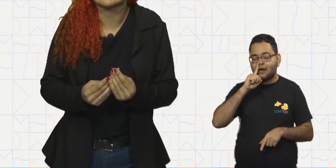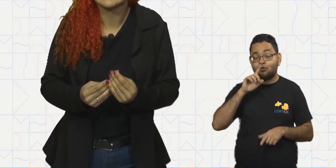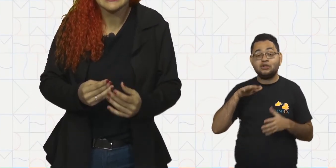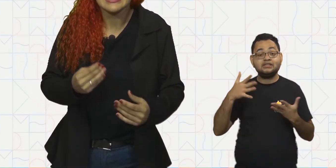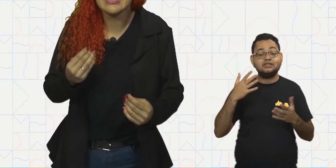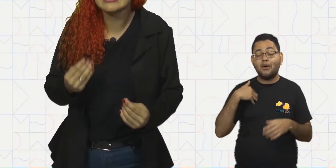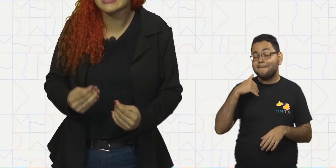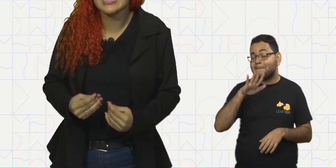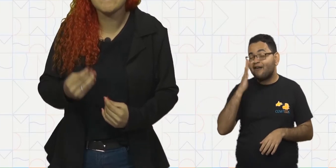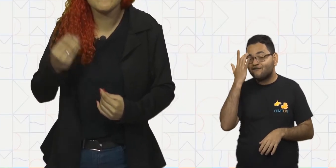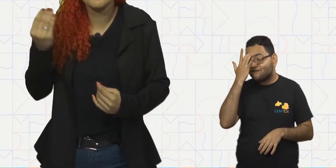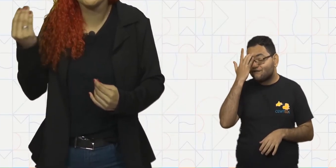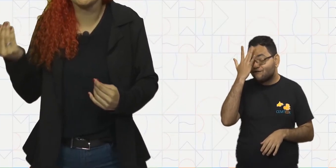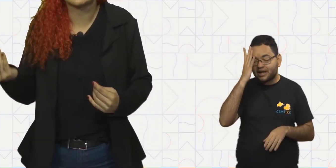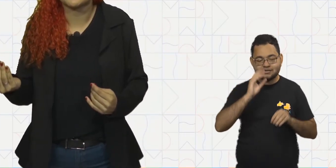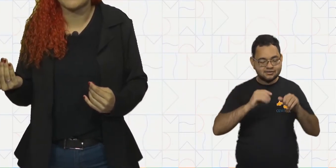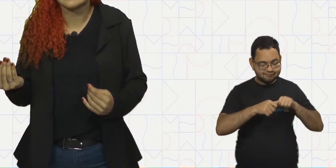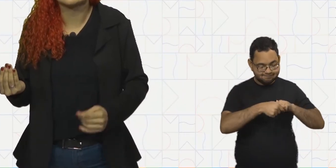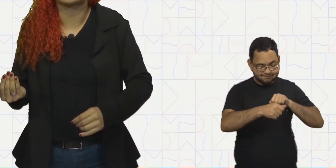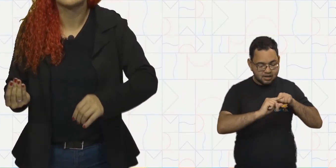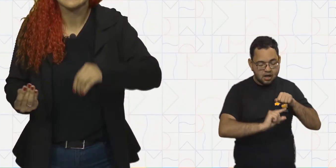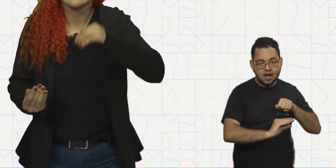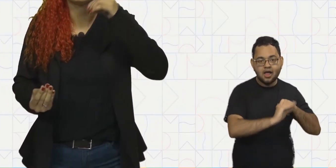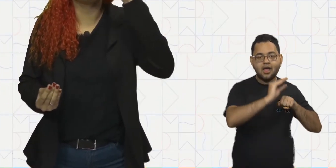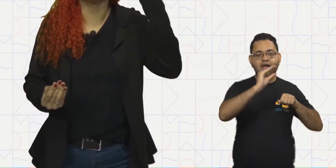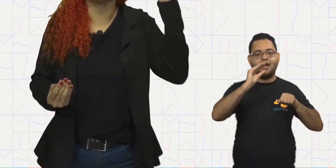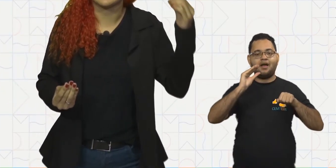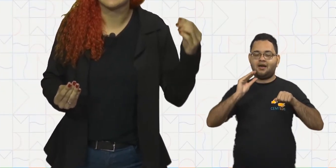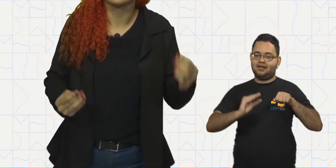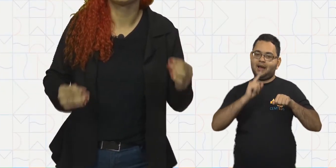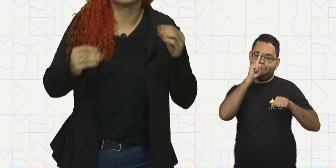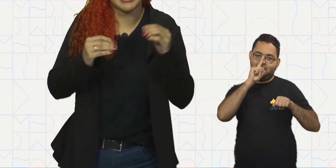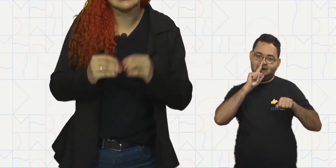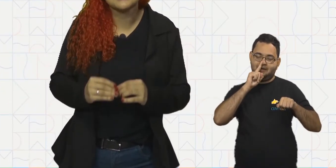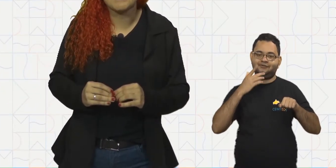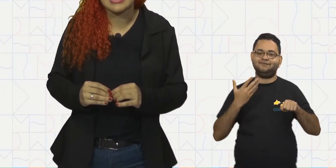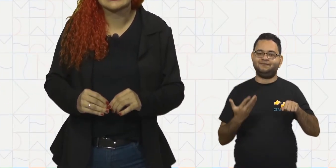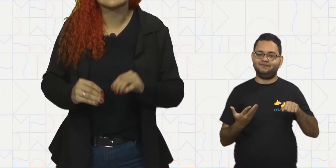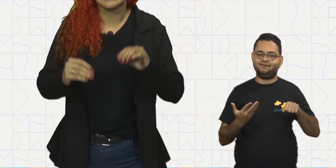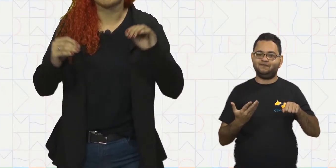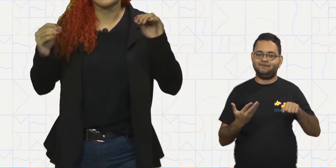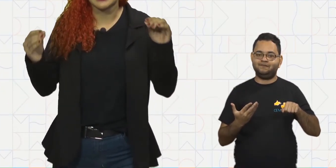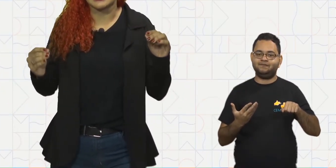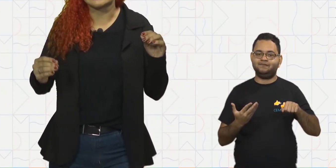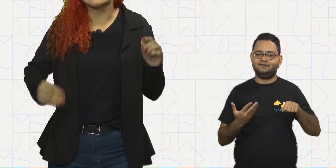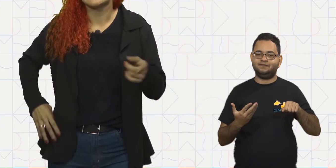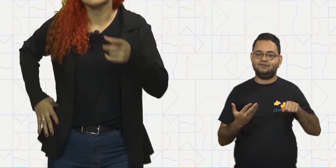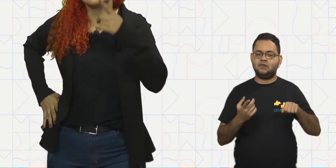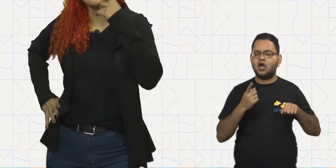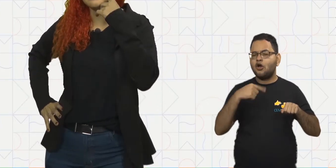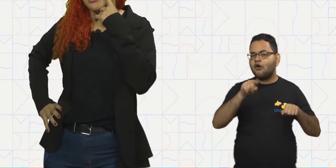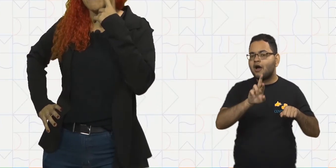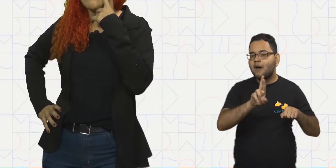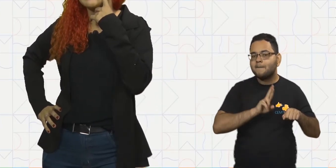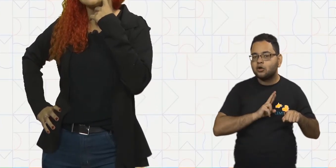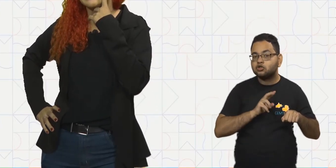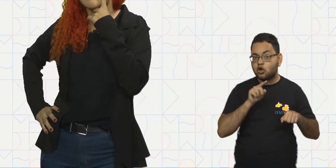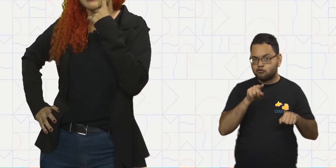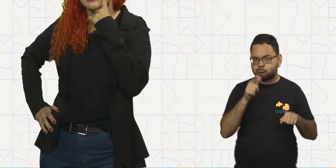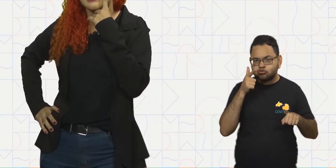peças amarelas Então seria é mais fácil eu tirar as peças amarelas